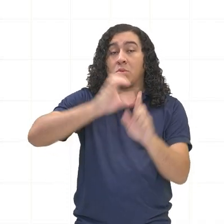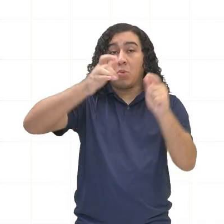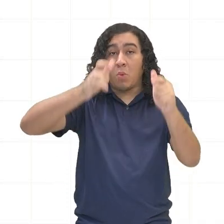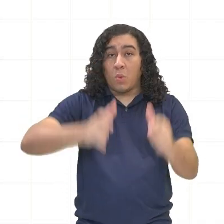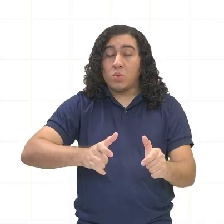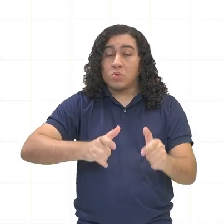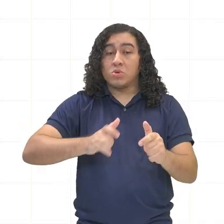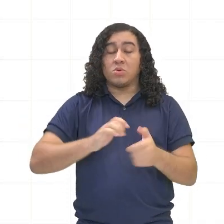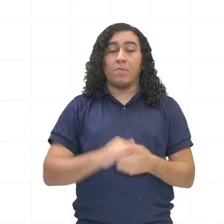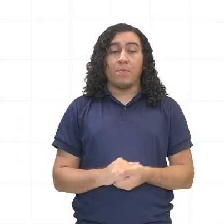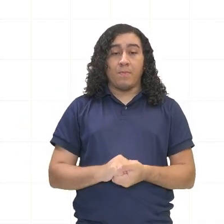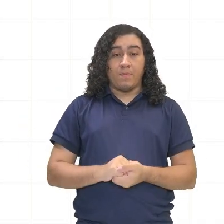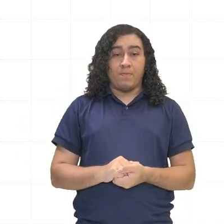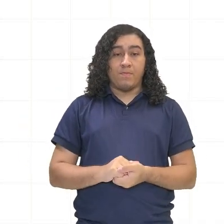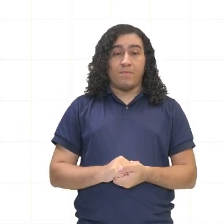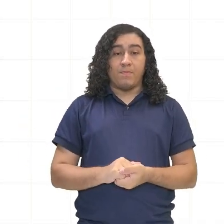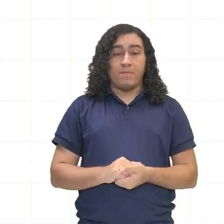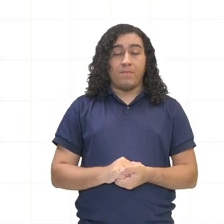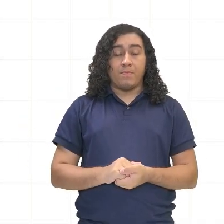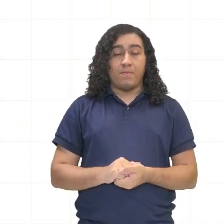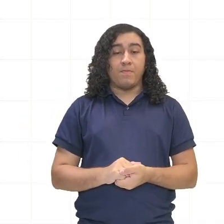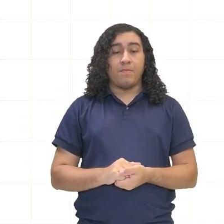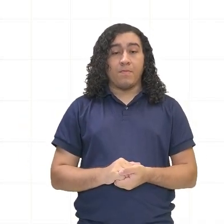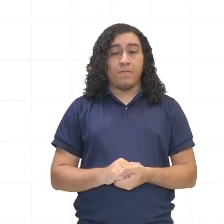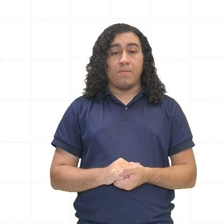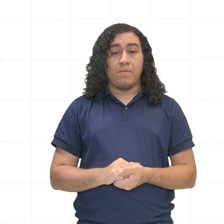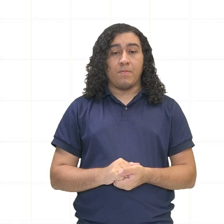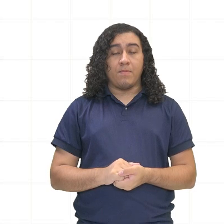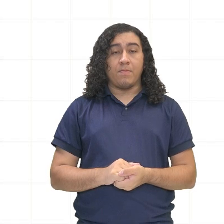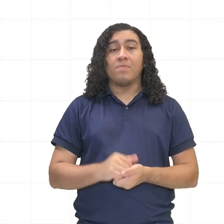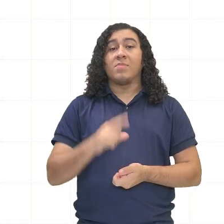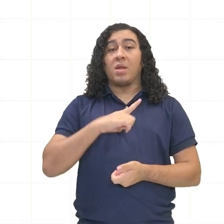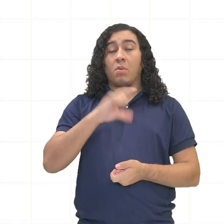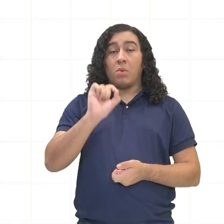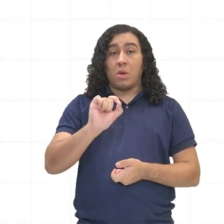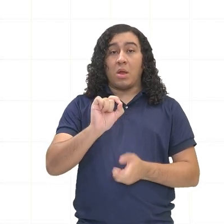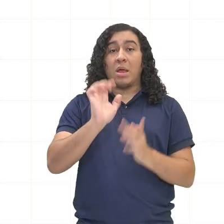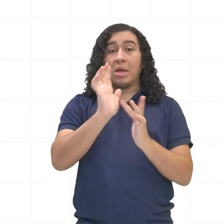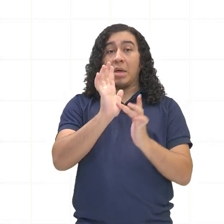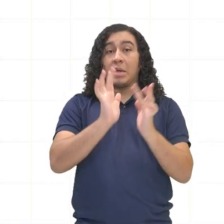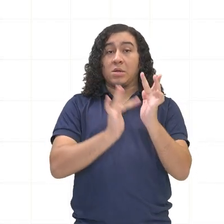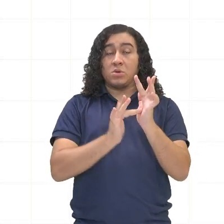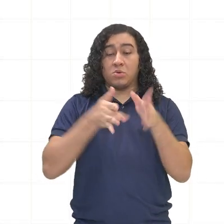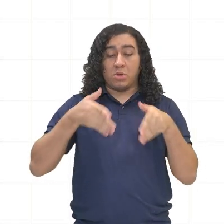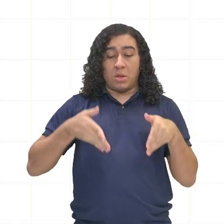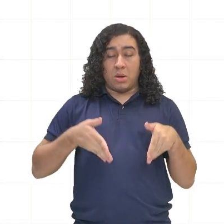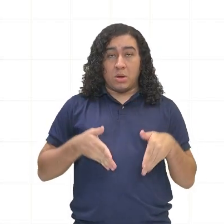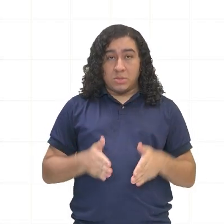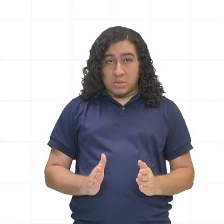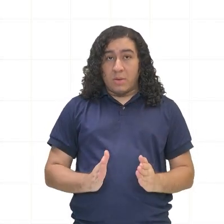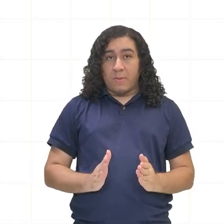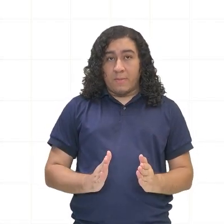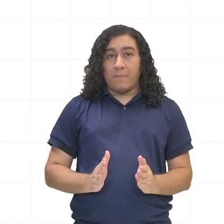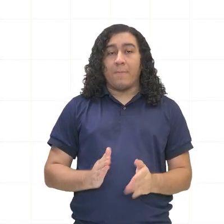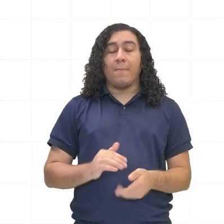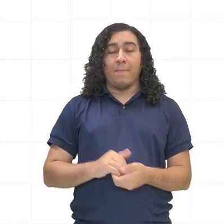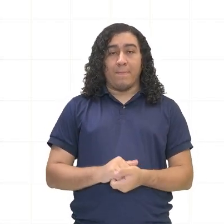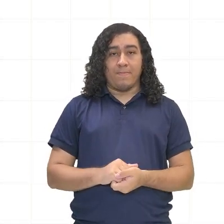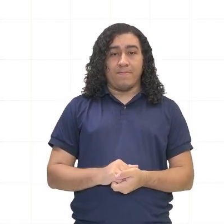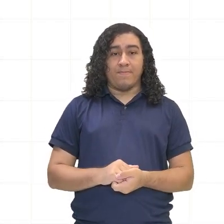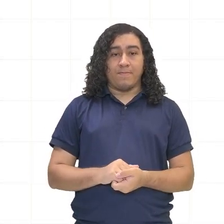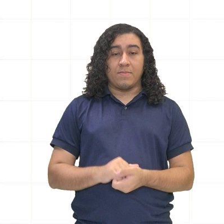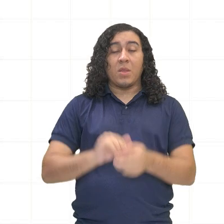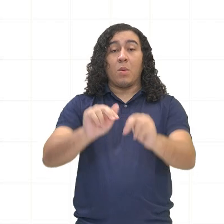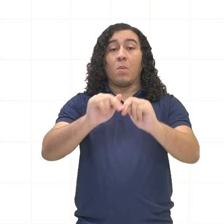a partir da chegada de Cristo, Jesus Cristo, ao mundo. É